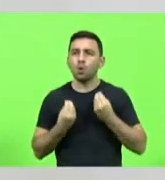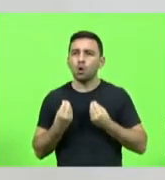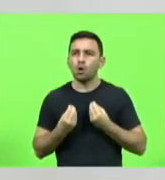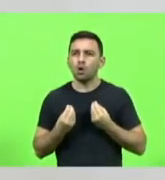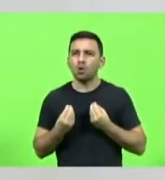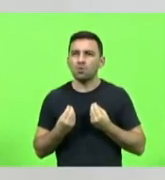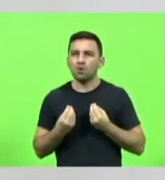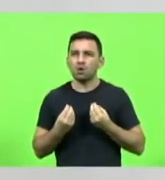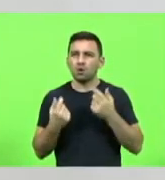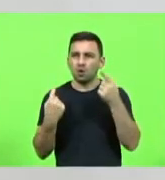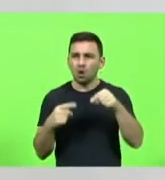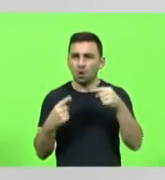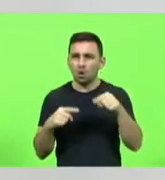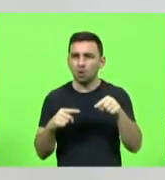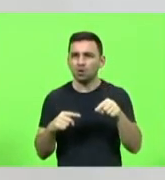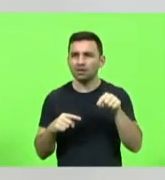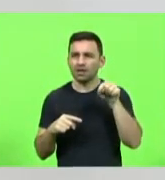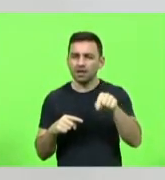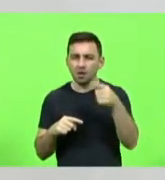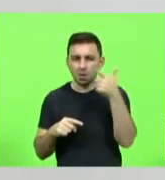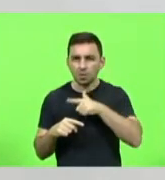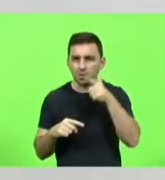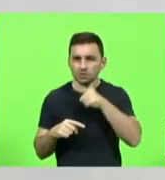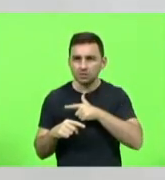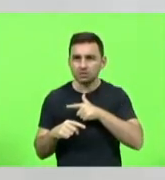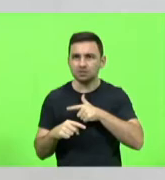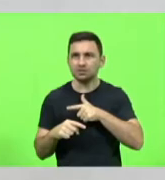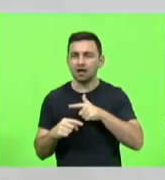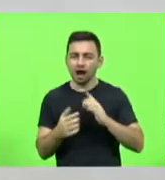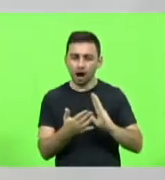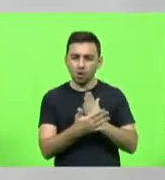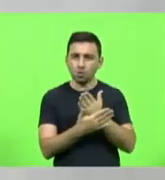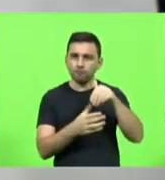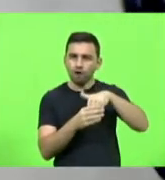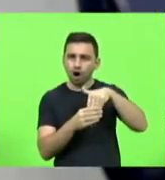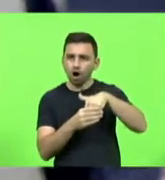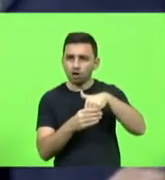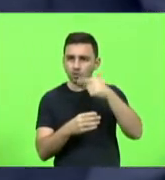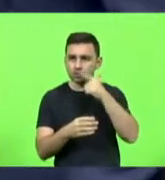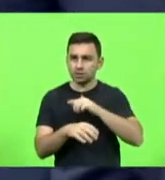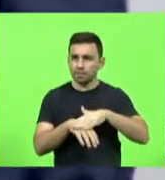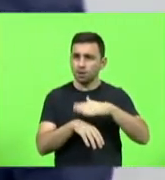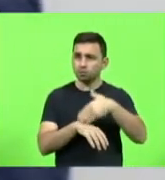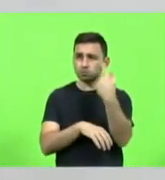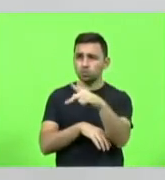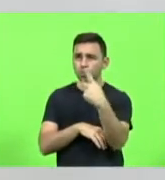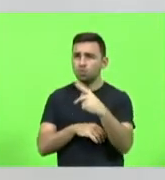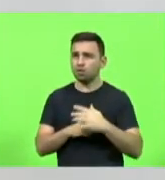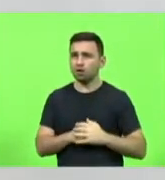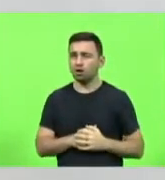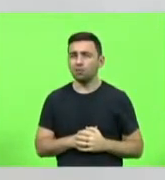sangrando o sujeito ali para conseguir meia dúzia de votos dentro da corporação? Isso é um trabalho teu.